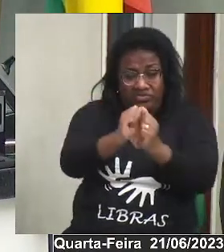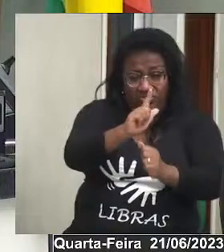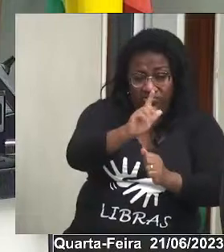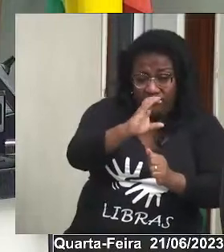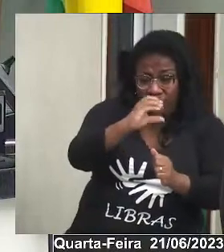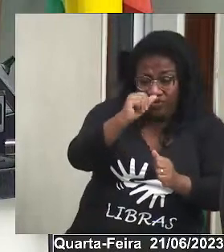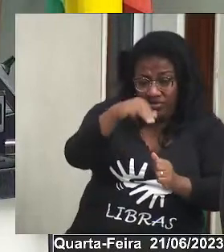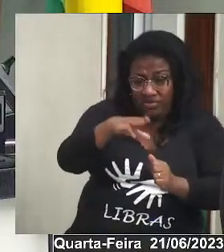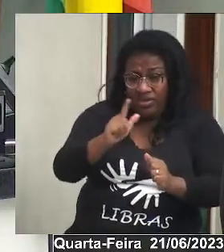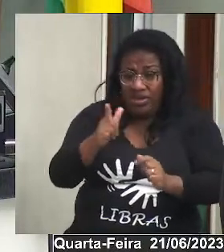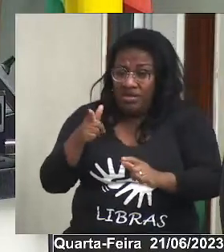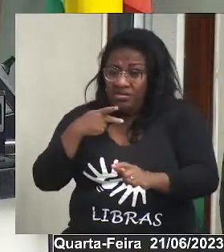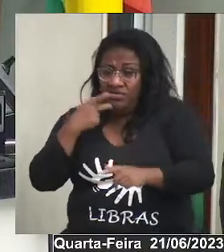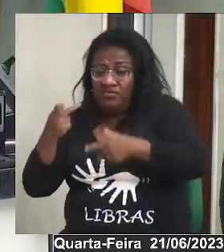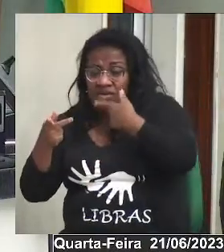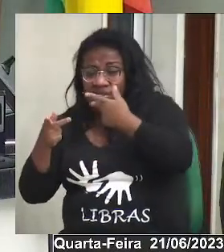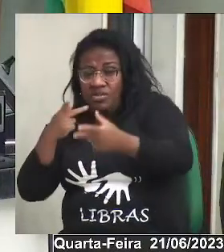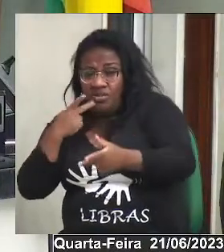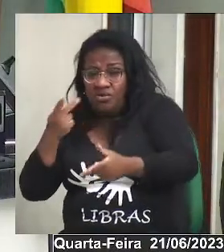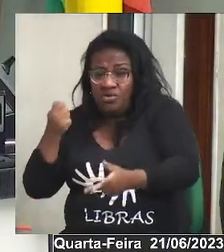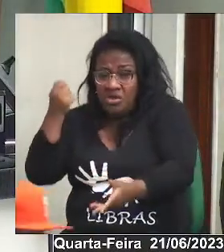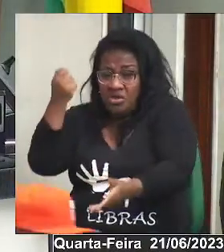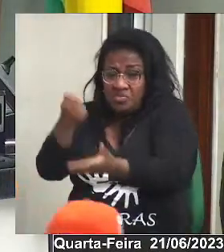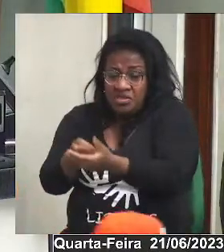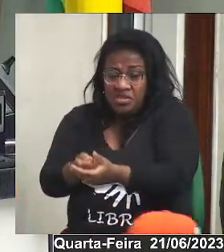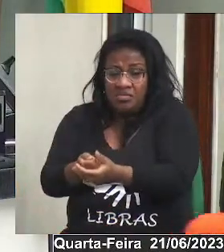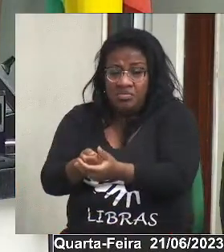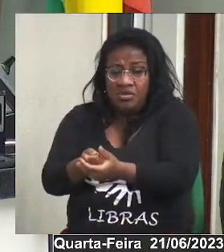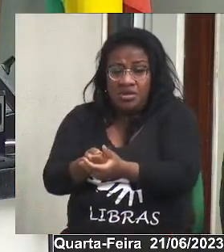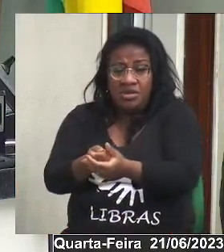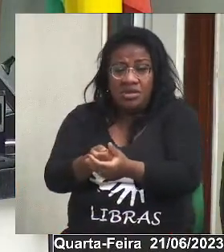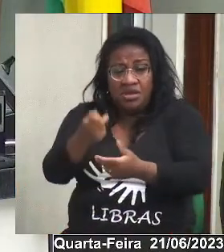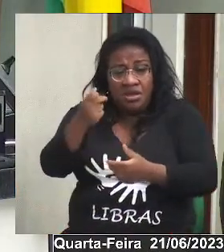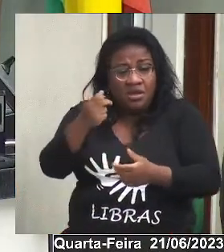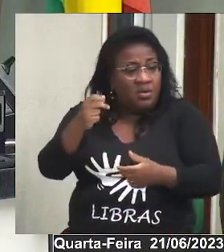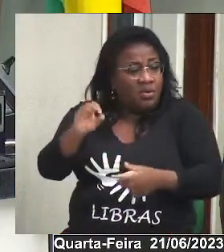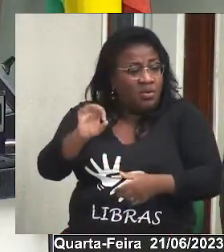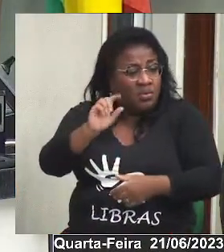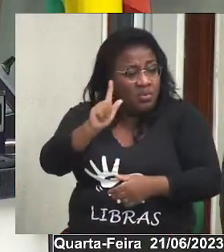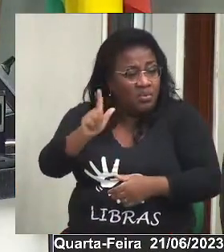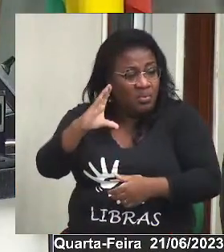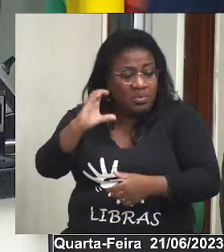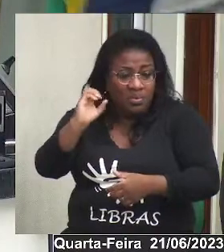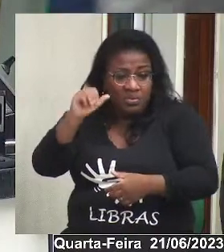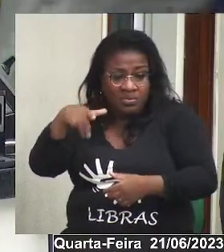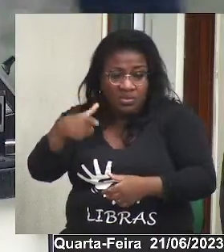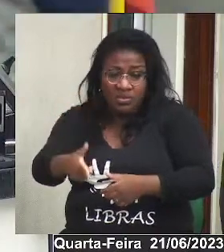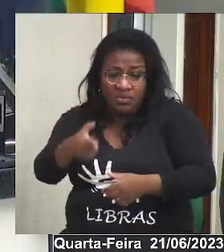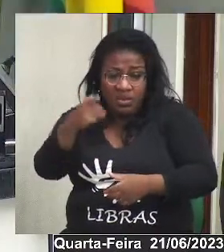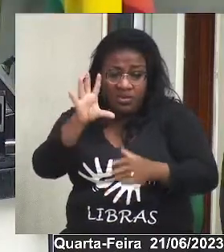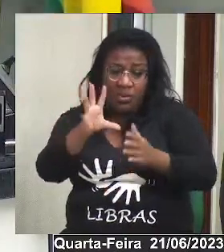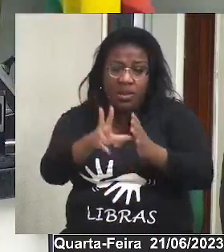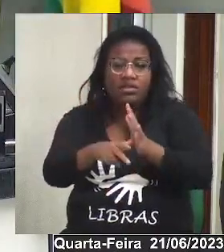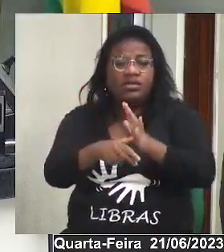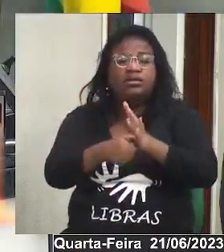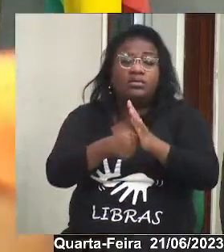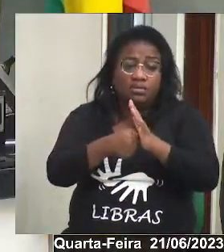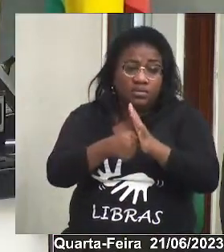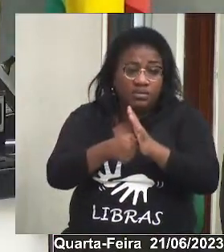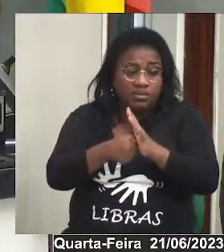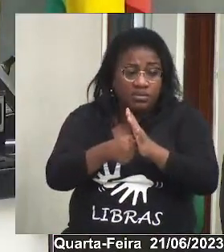GCM. Aí o senhor pediu para punir um guarda que salvou um cidadão que estava saindo 5 horas da manhã para trabalhar.